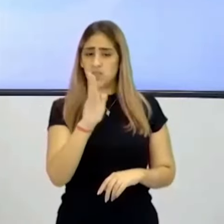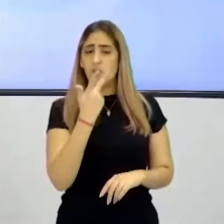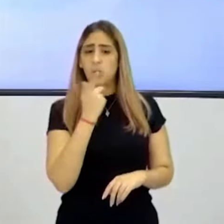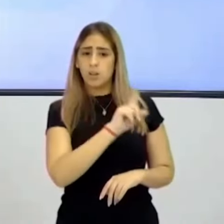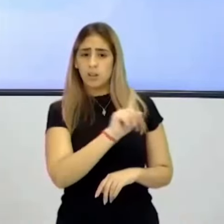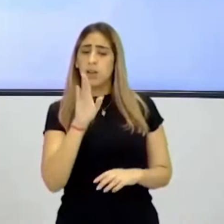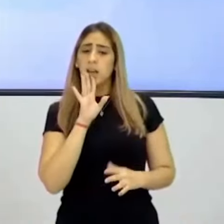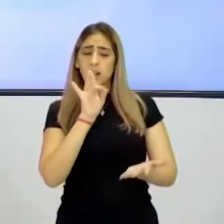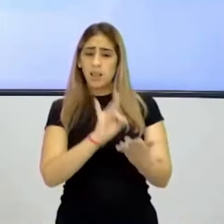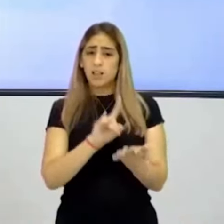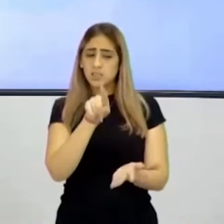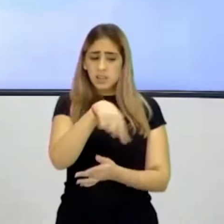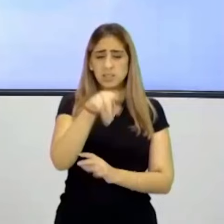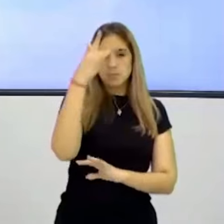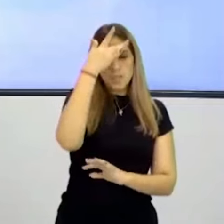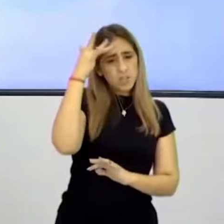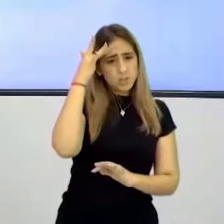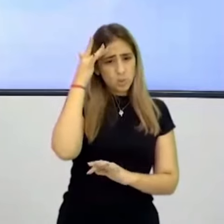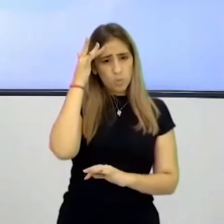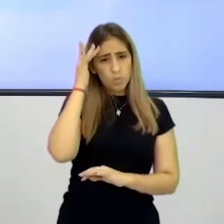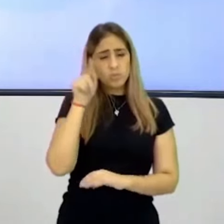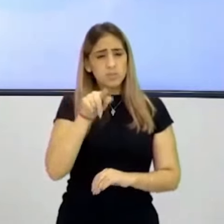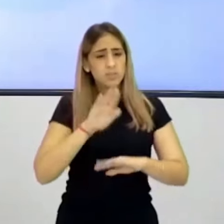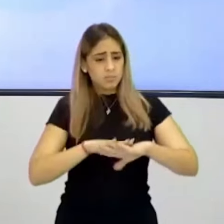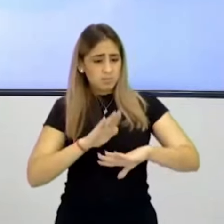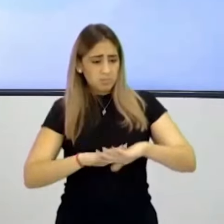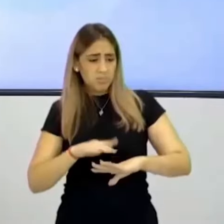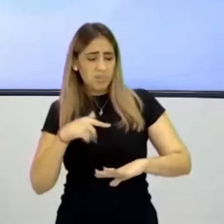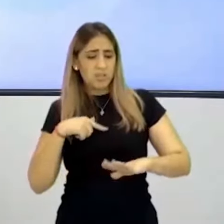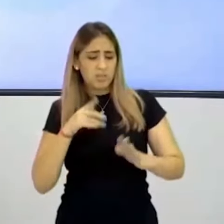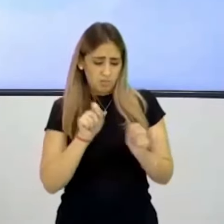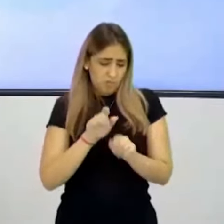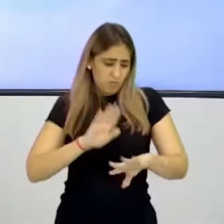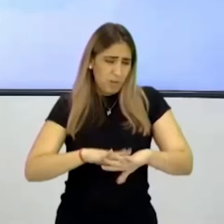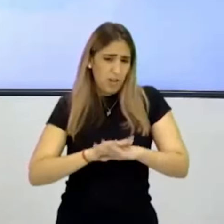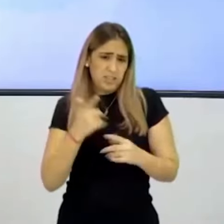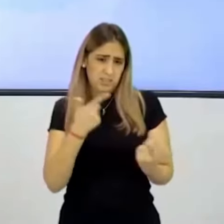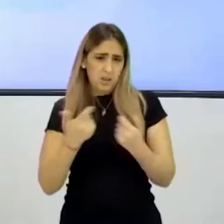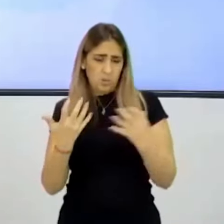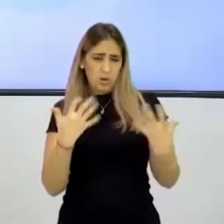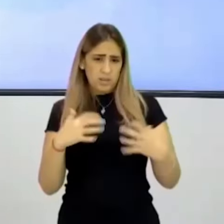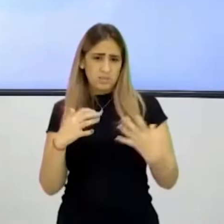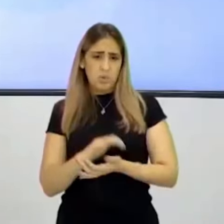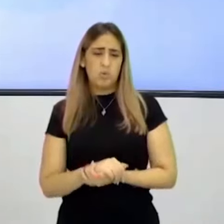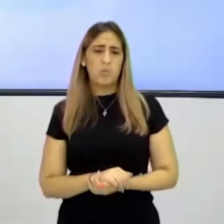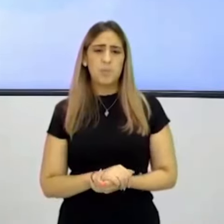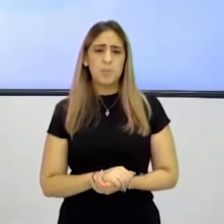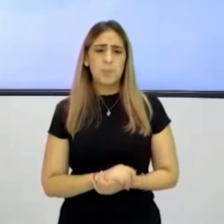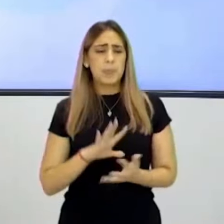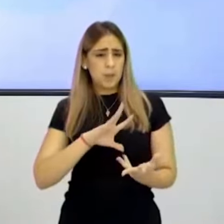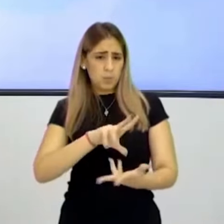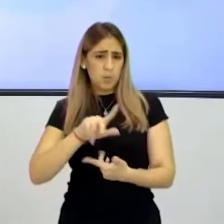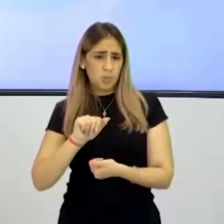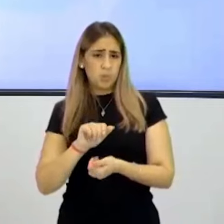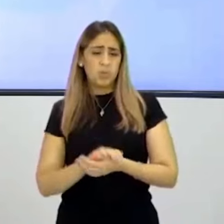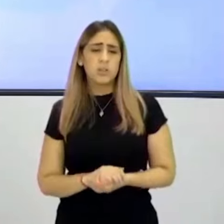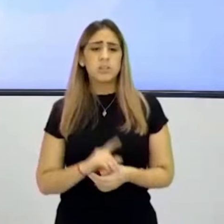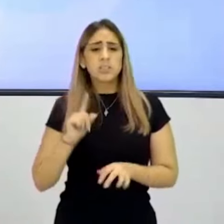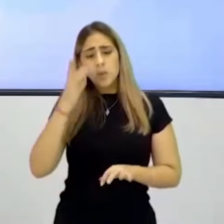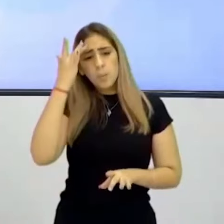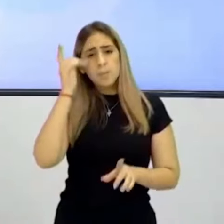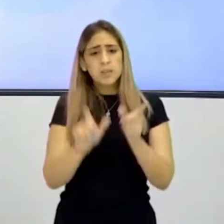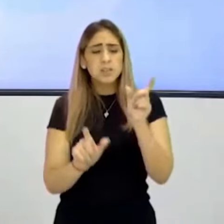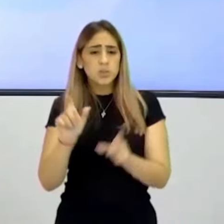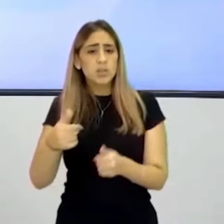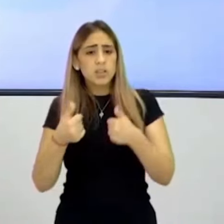Na realidade, essas pessoas que praticavam e praticam ainda o terrorismo no mundo, são pessoas